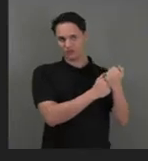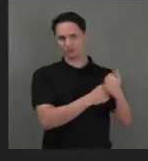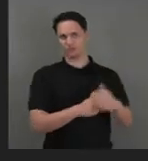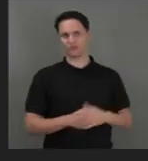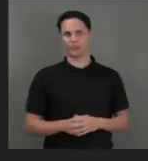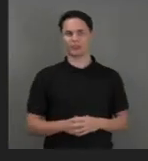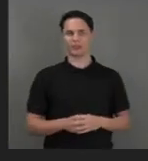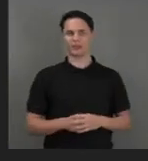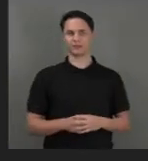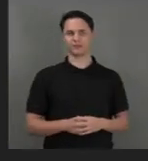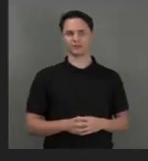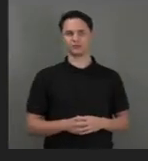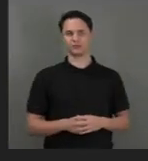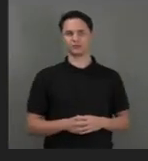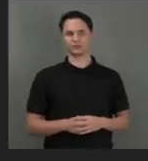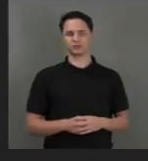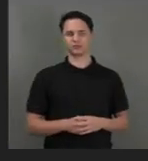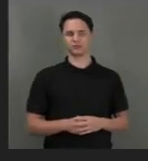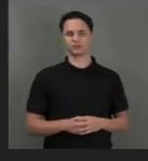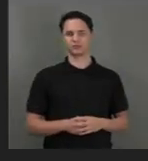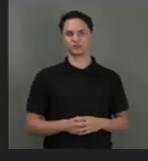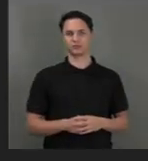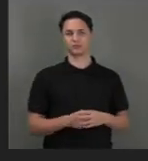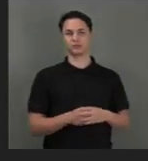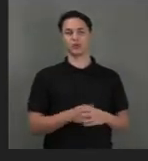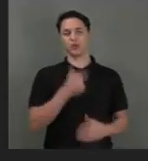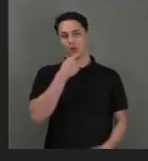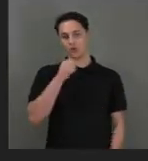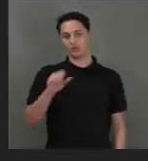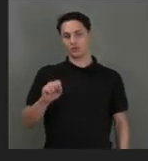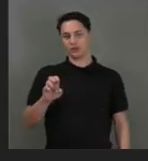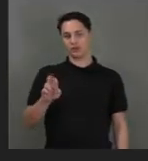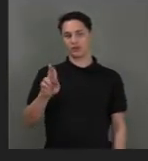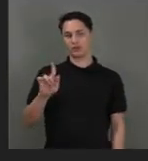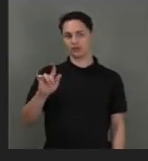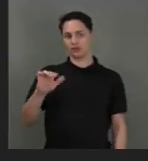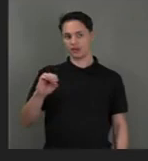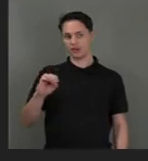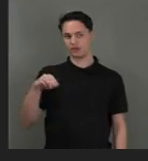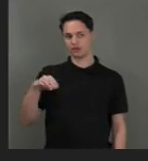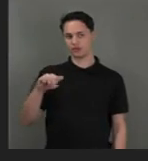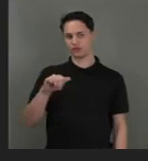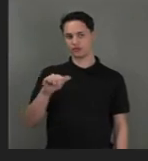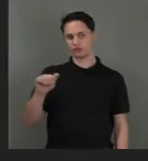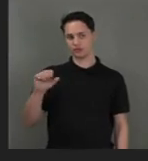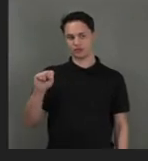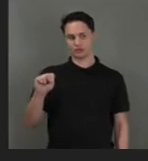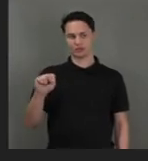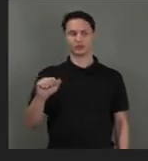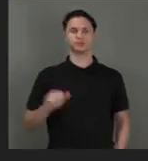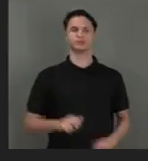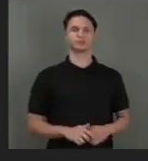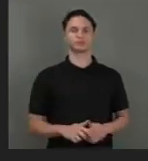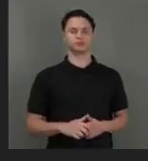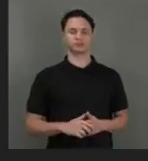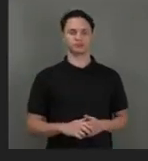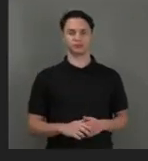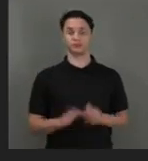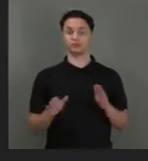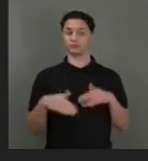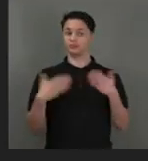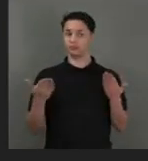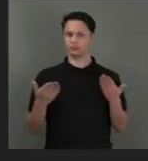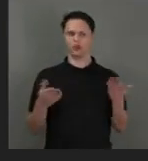o contrário ao Milei, que é o Sérgio Massa, que é o candidato da situação. Mas voltando